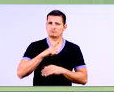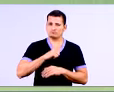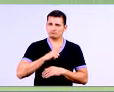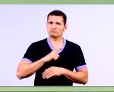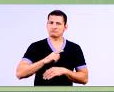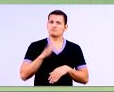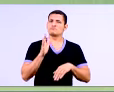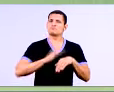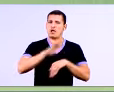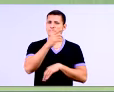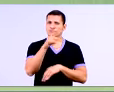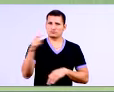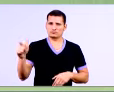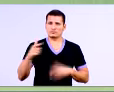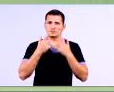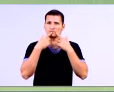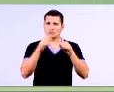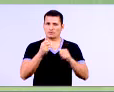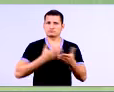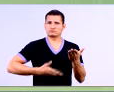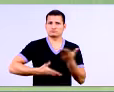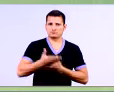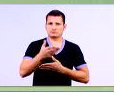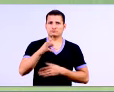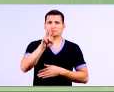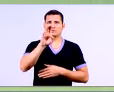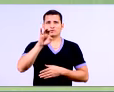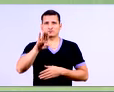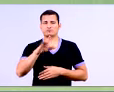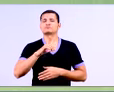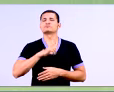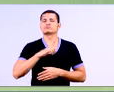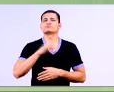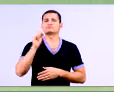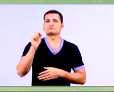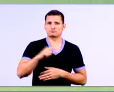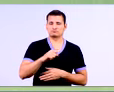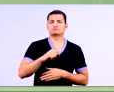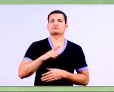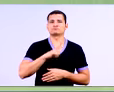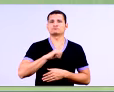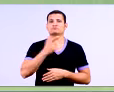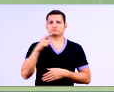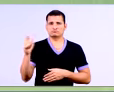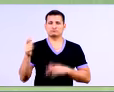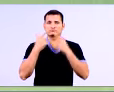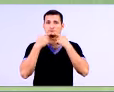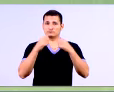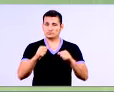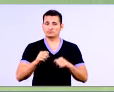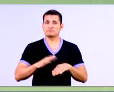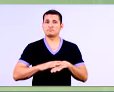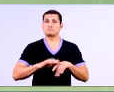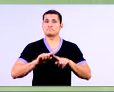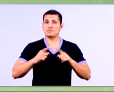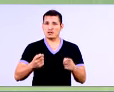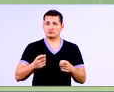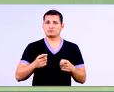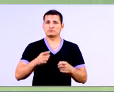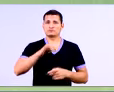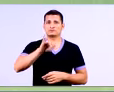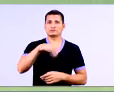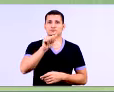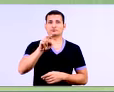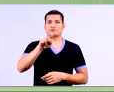uma linguagem que interage na web? Sim, existem outras linguagens, porém o JavaScript é, sem sombra de dúvida, a